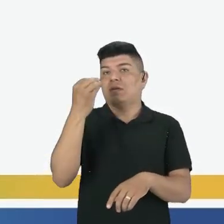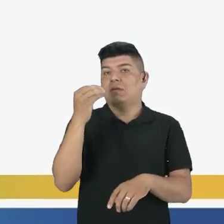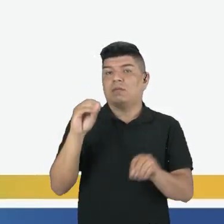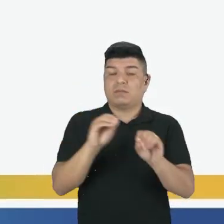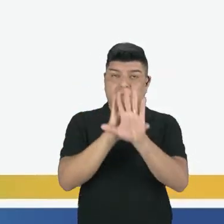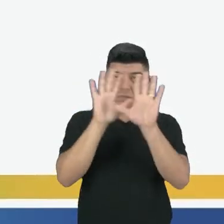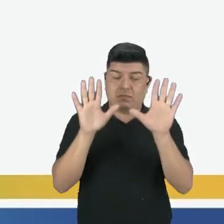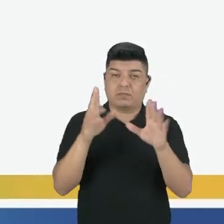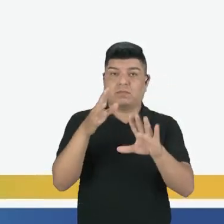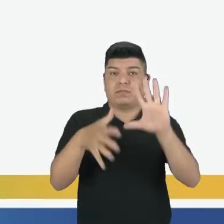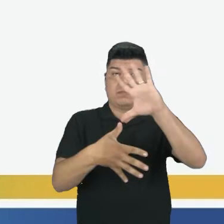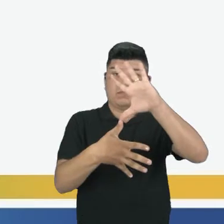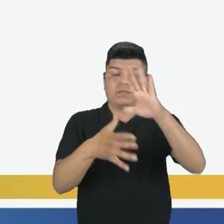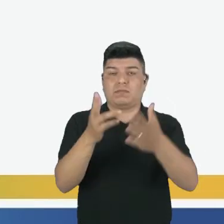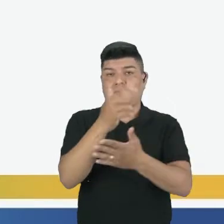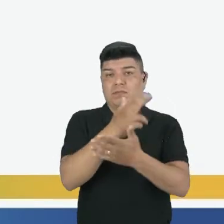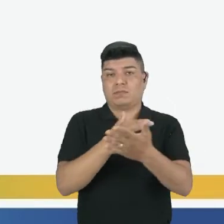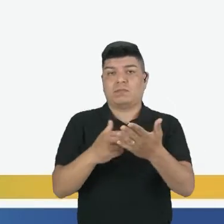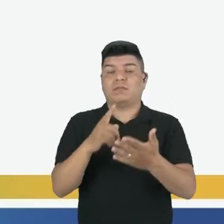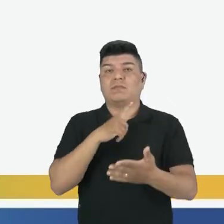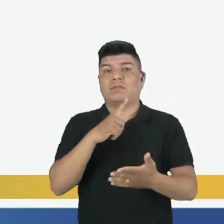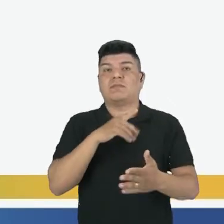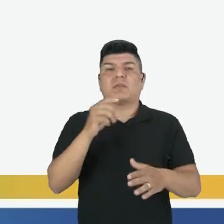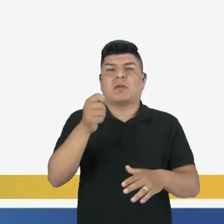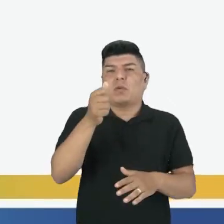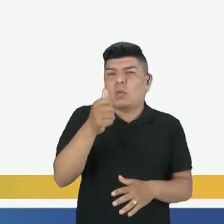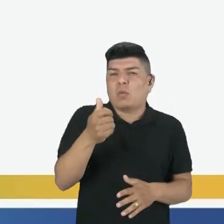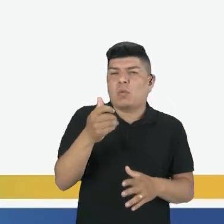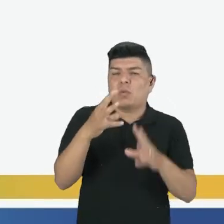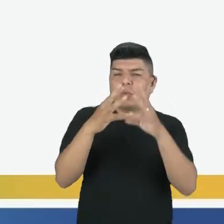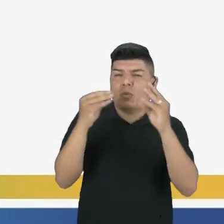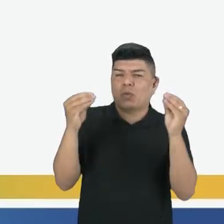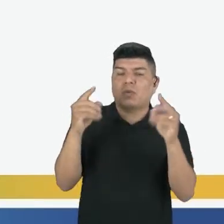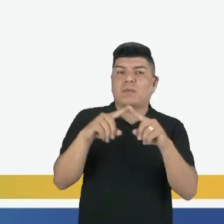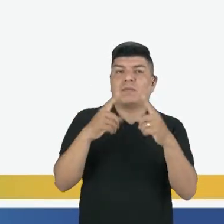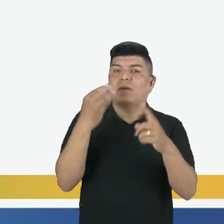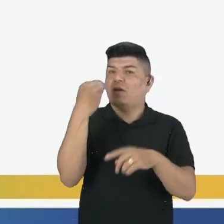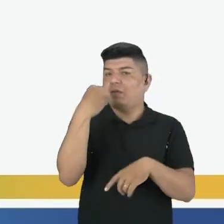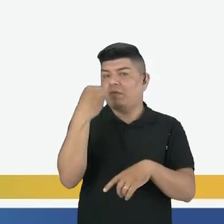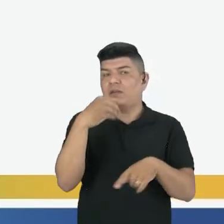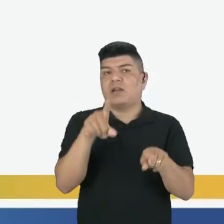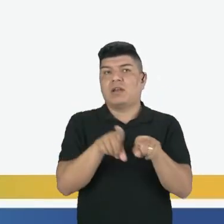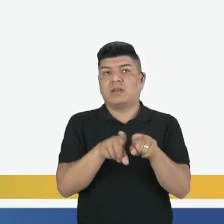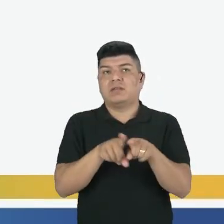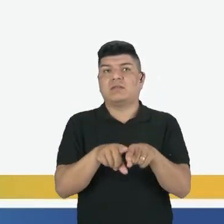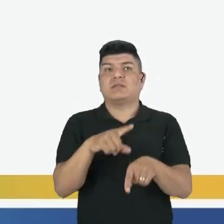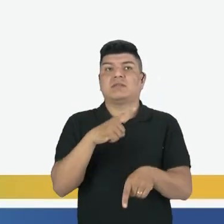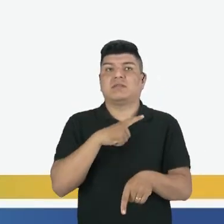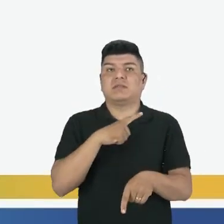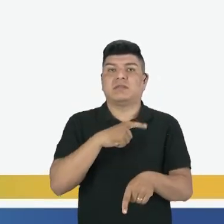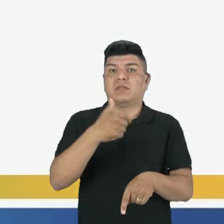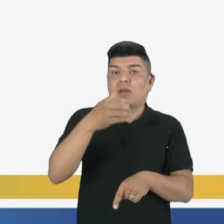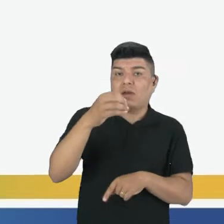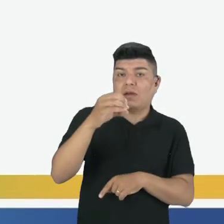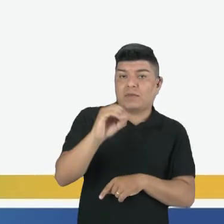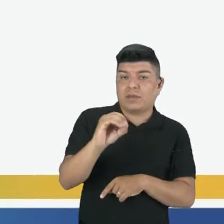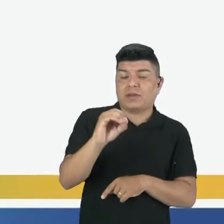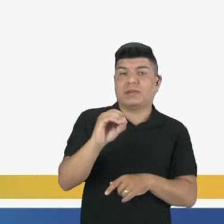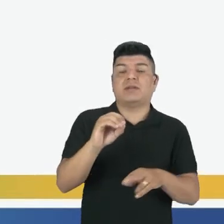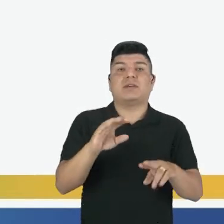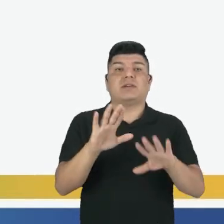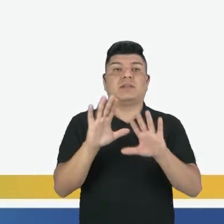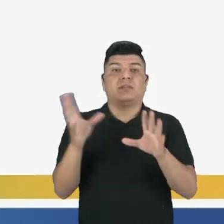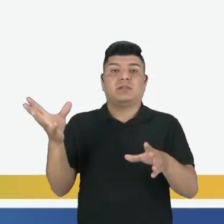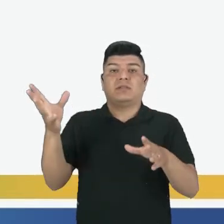mapa, tá? Que é a mais clara, quase apagadinha aí, um azul muito fraquinho, que é até 10 comunidades,